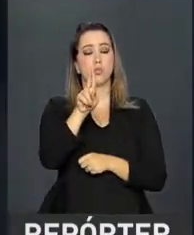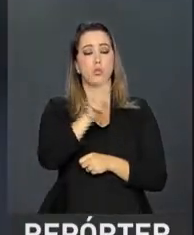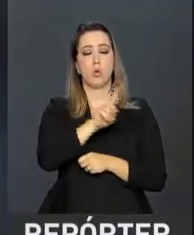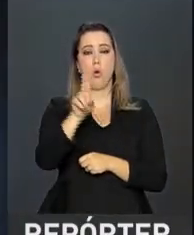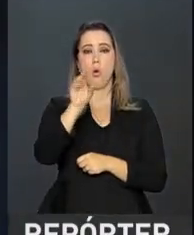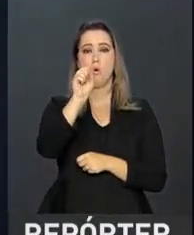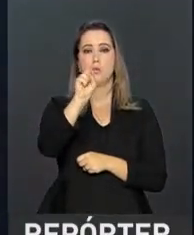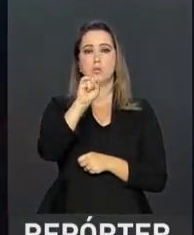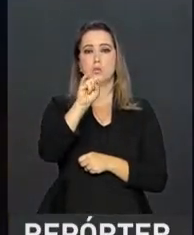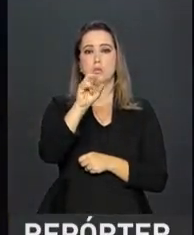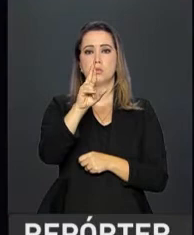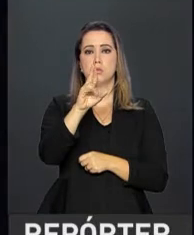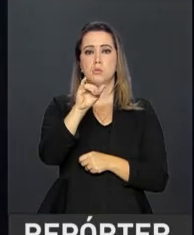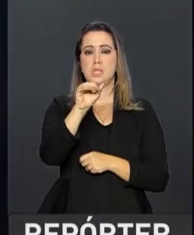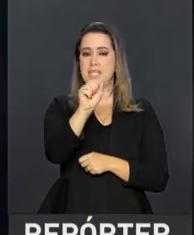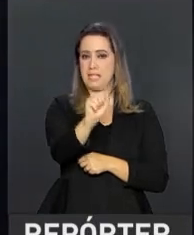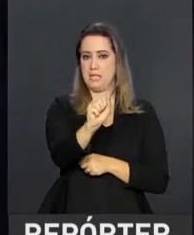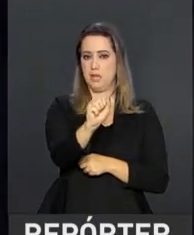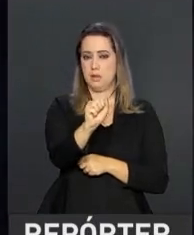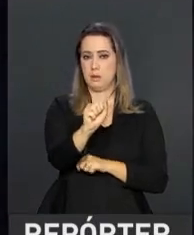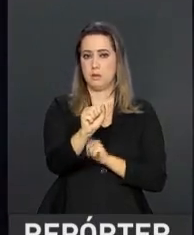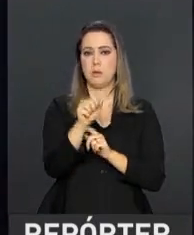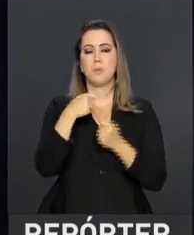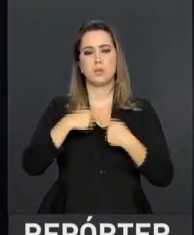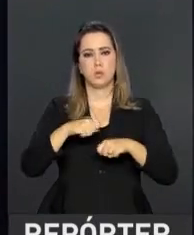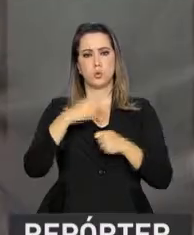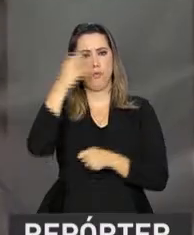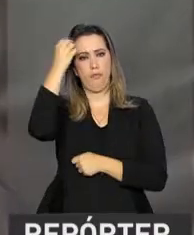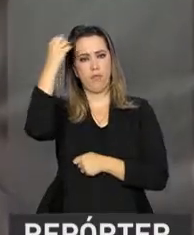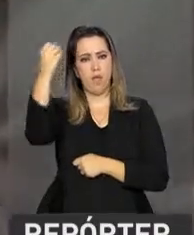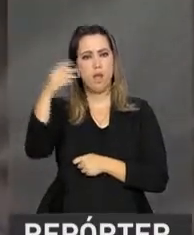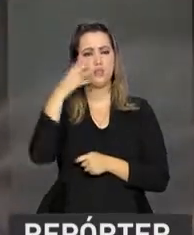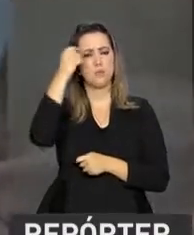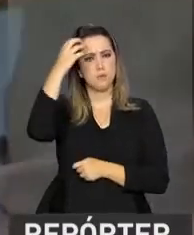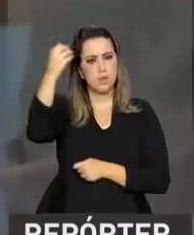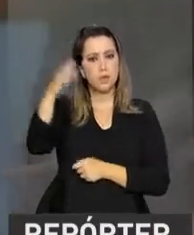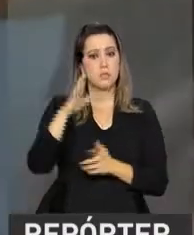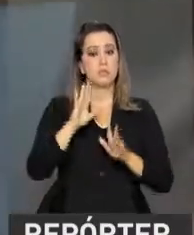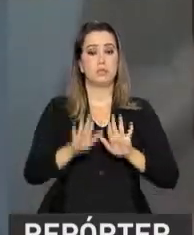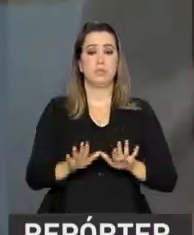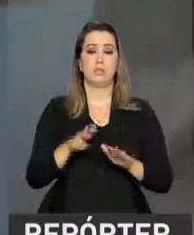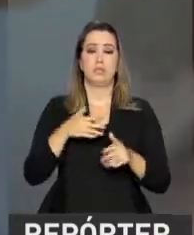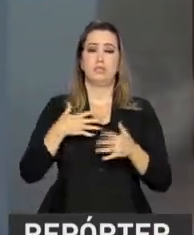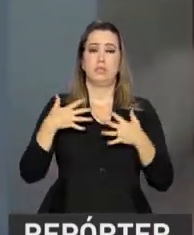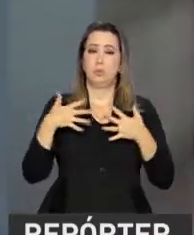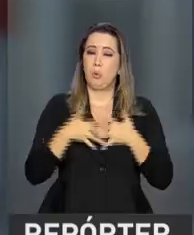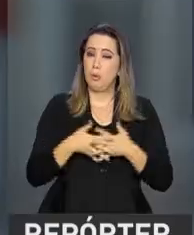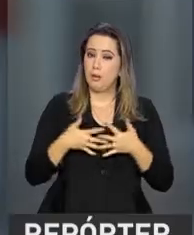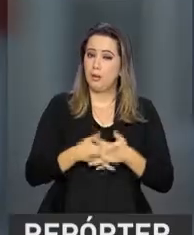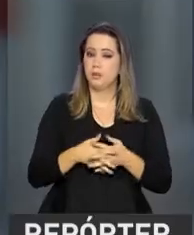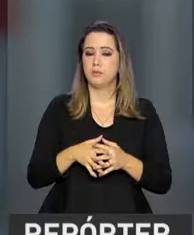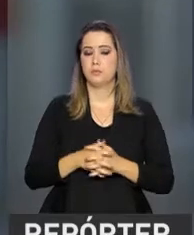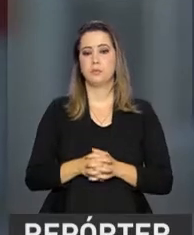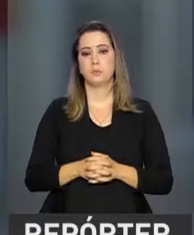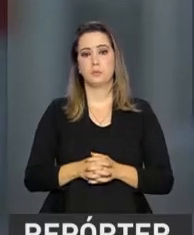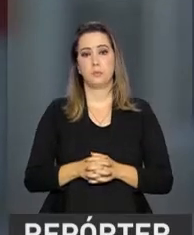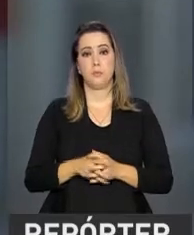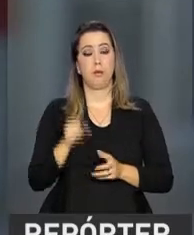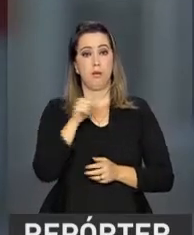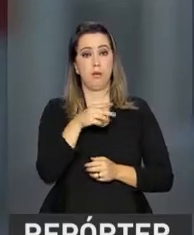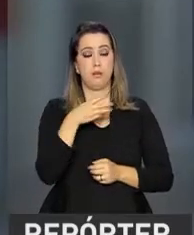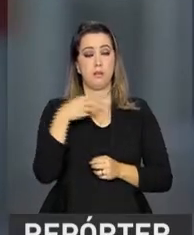que chegou ao Brasil, precisou fazer algumas viagens e conta que o trâmite é bem trabalhoso. Ministério de